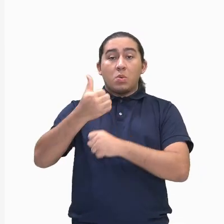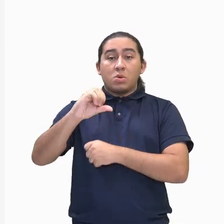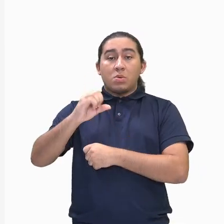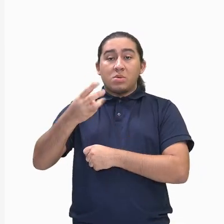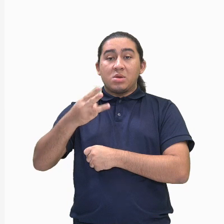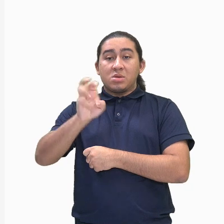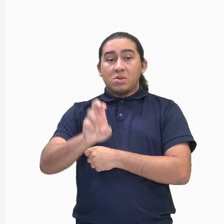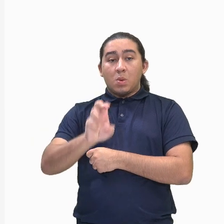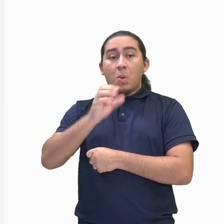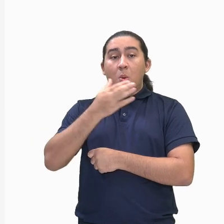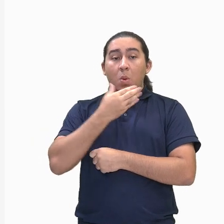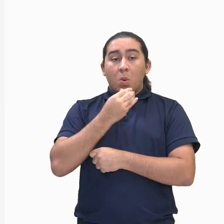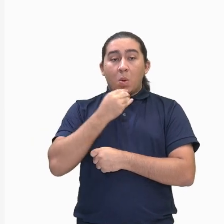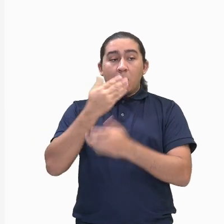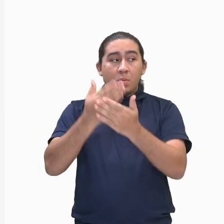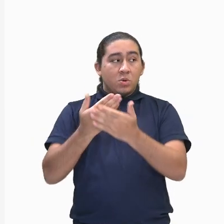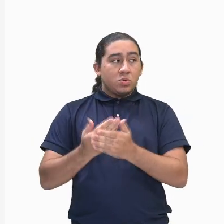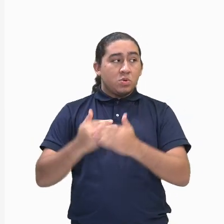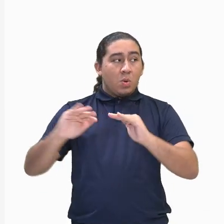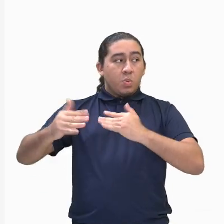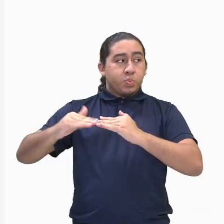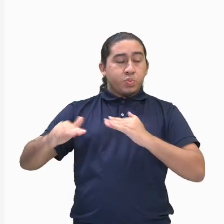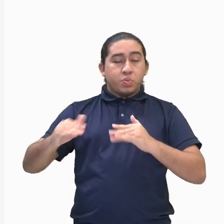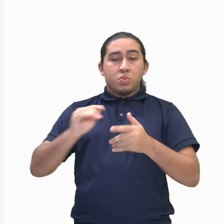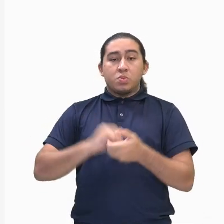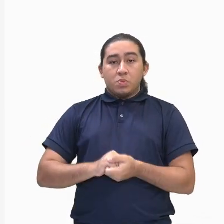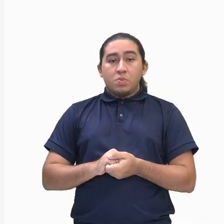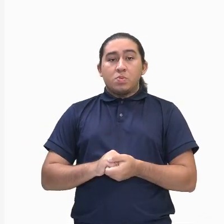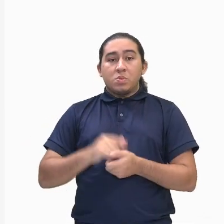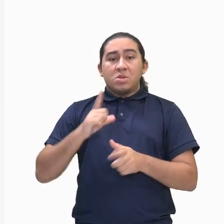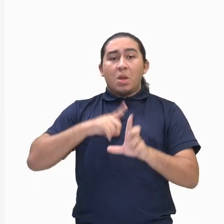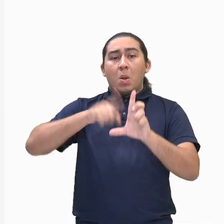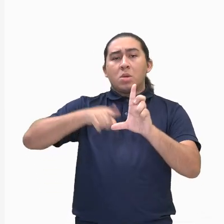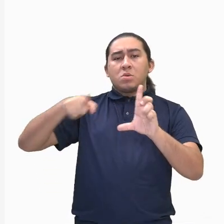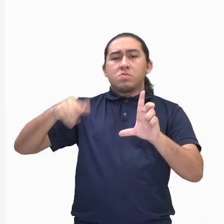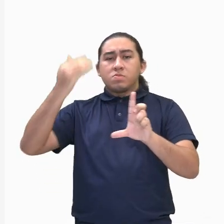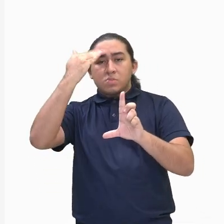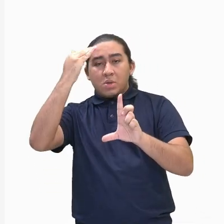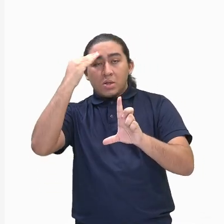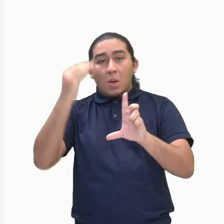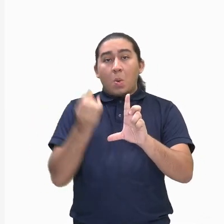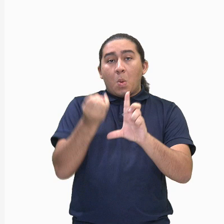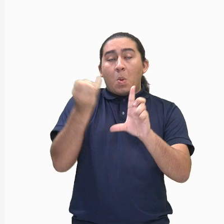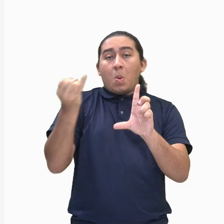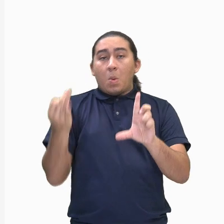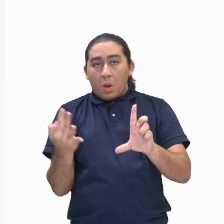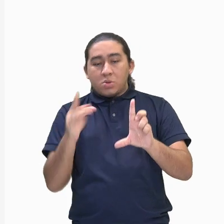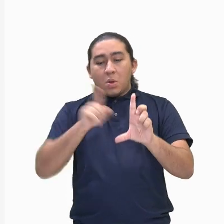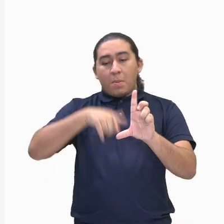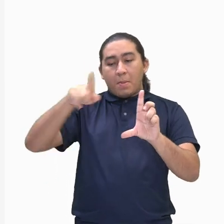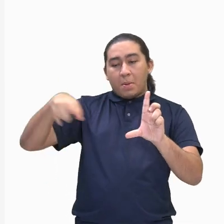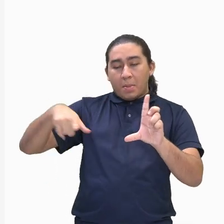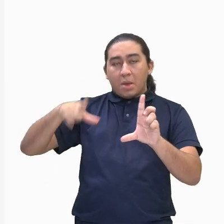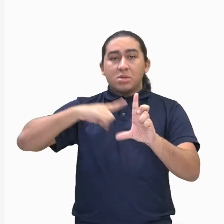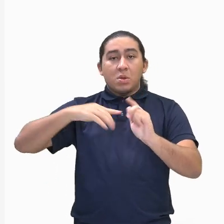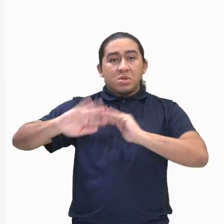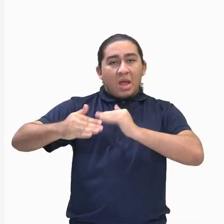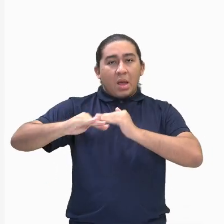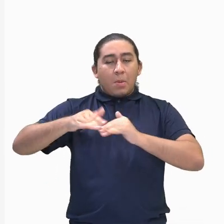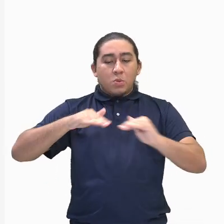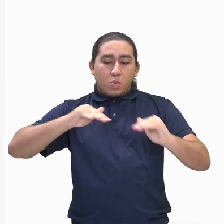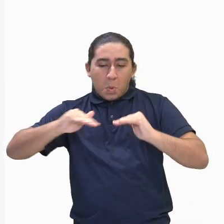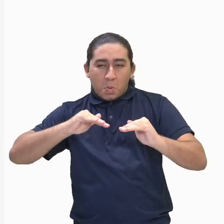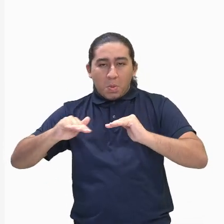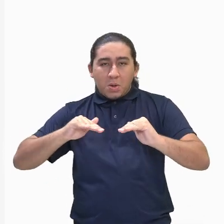pelo sismólogo Charles F. Richter, com o objetivo de medir a magnitude dos terremotos, né? Então,